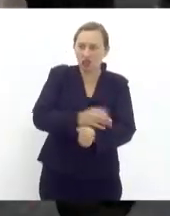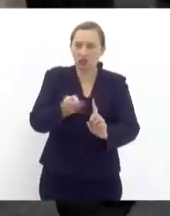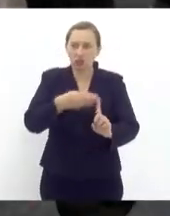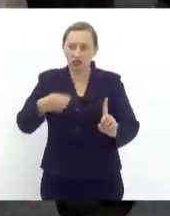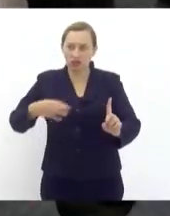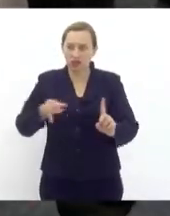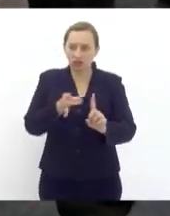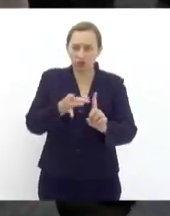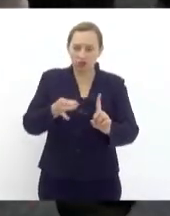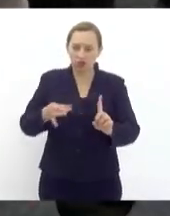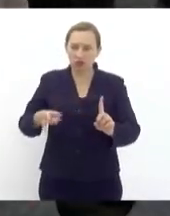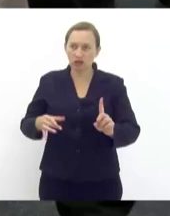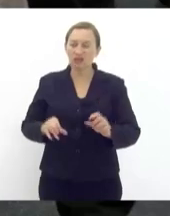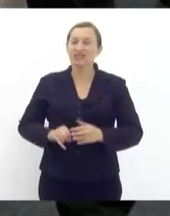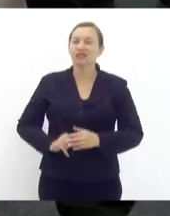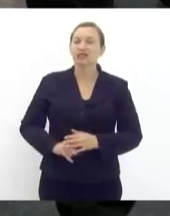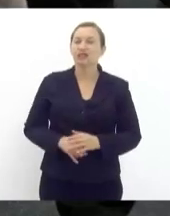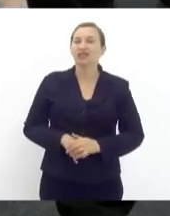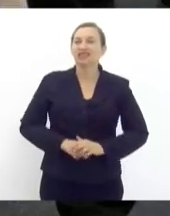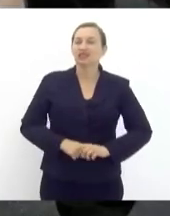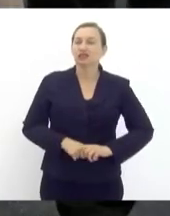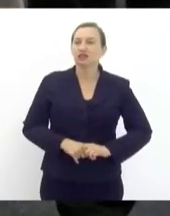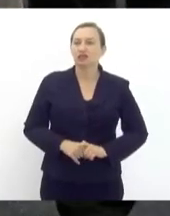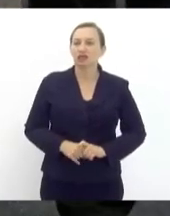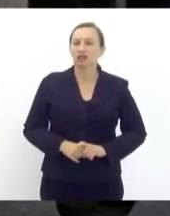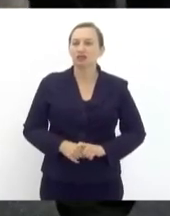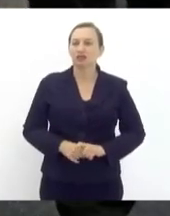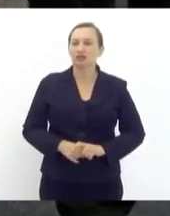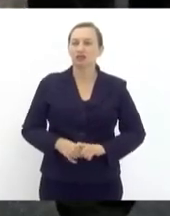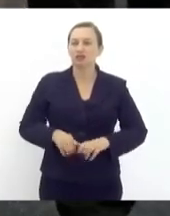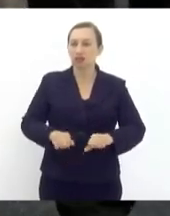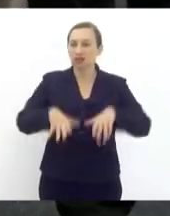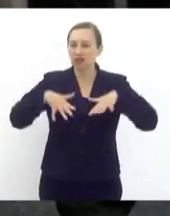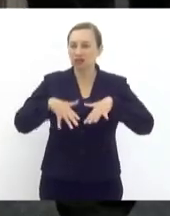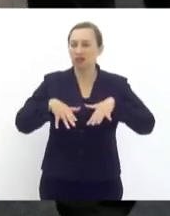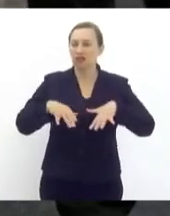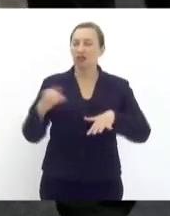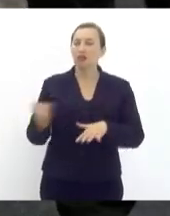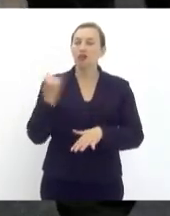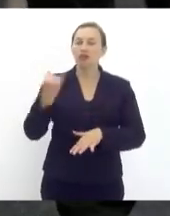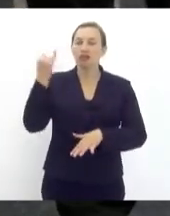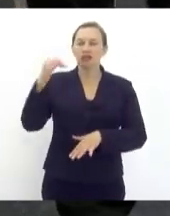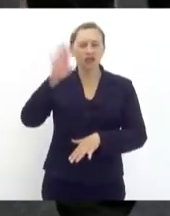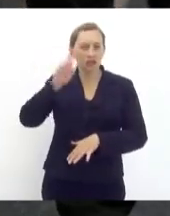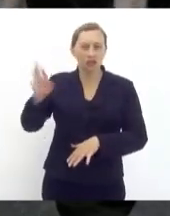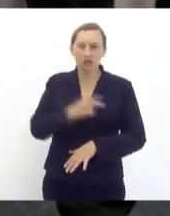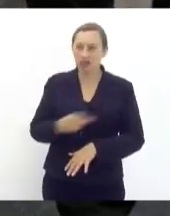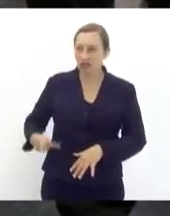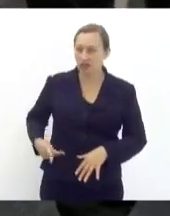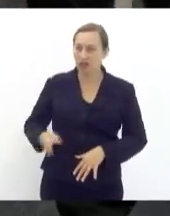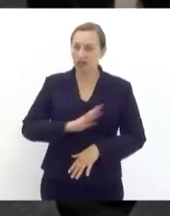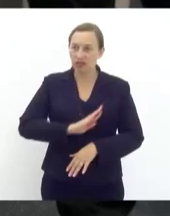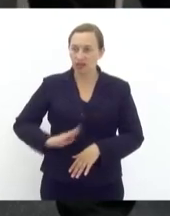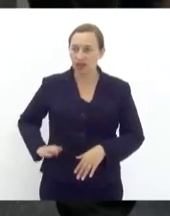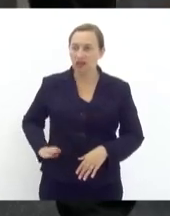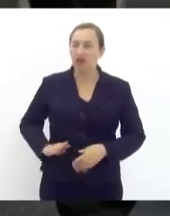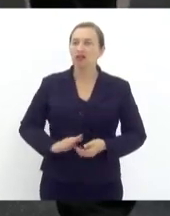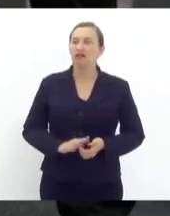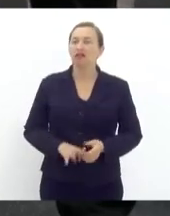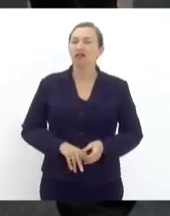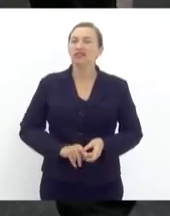LGBT foto tava cheio esse plenário aqui isso é importante tão importante Presidente Bacelar quanto a punição